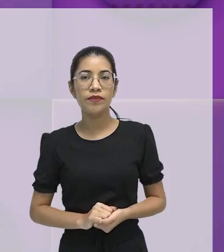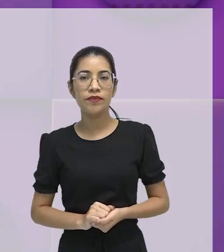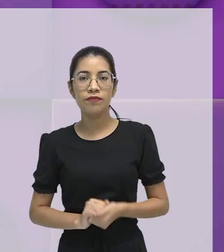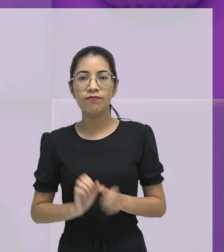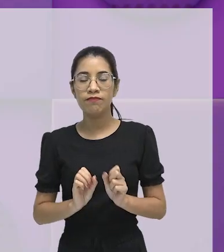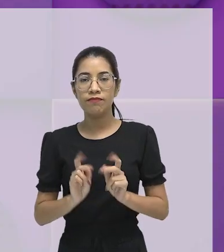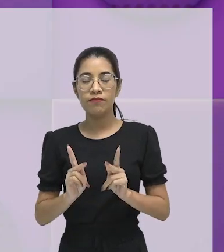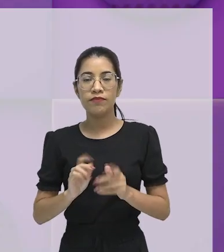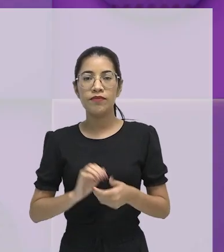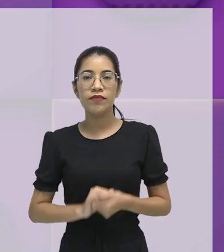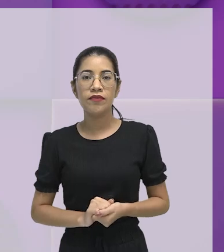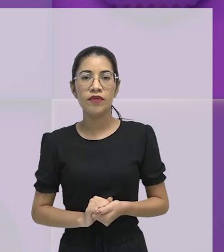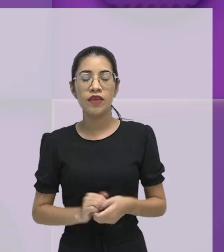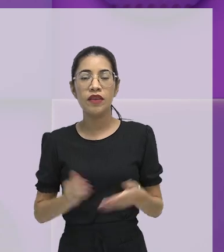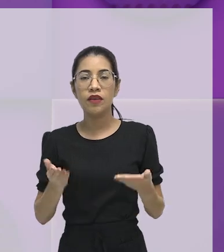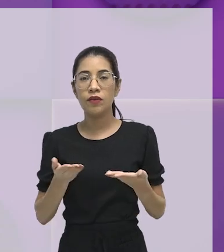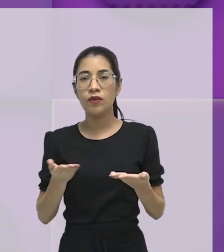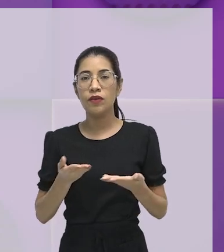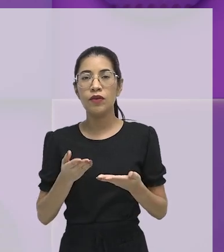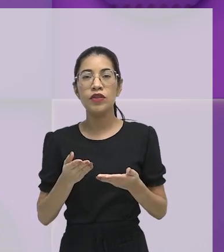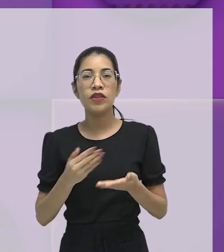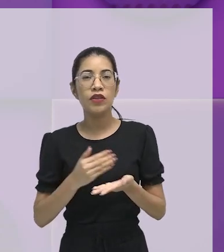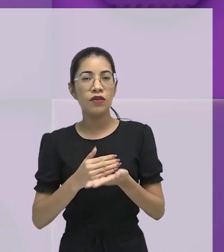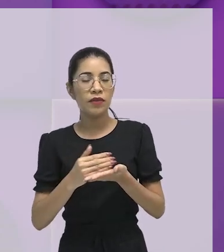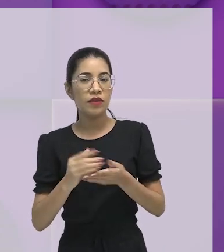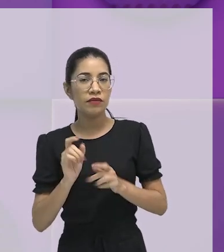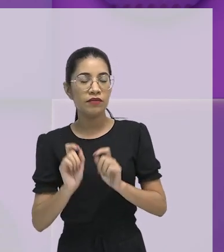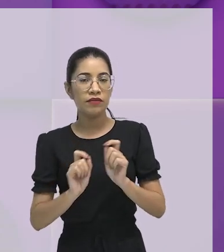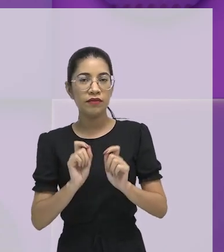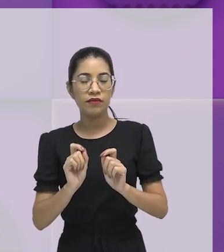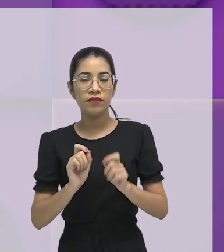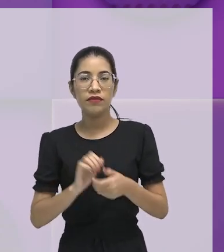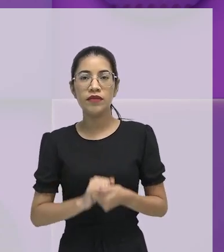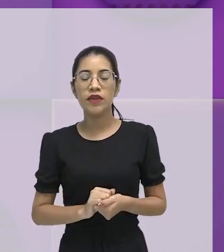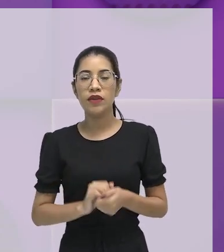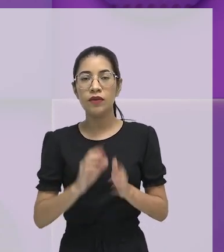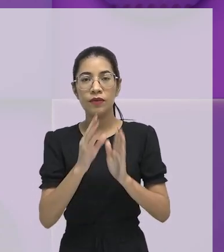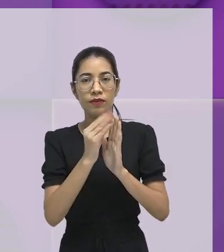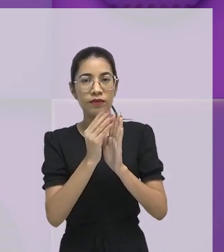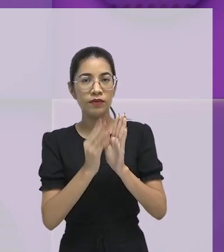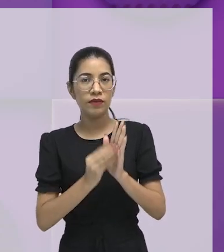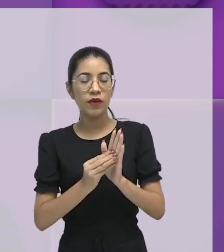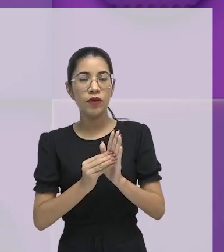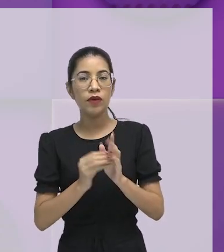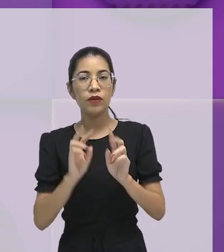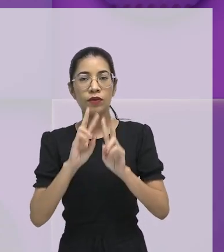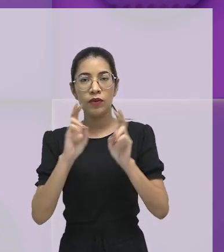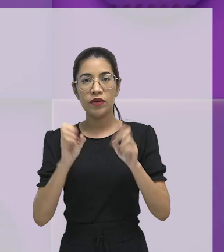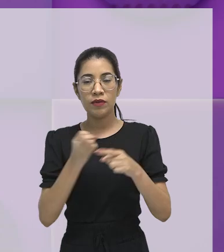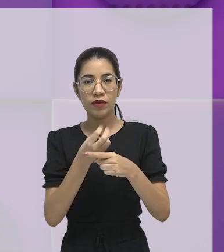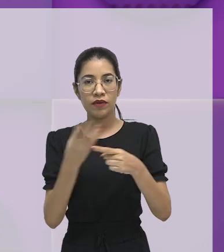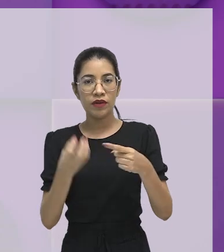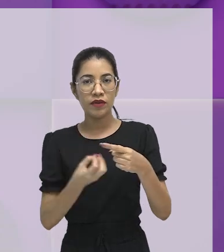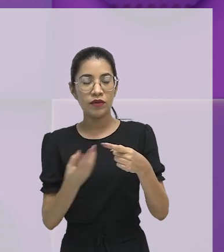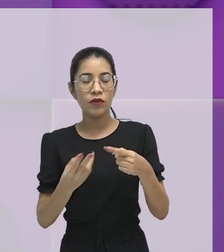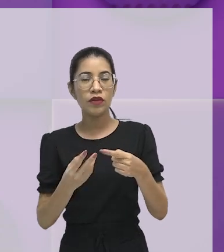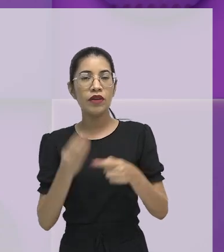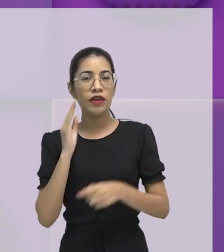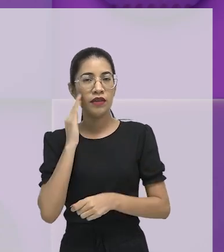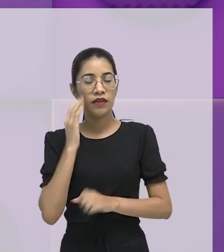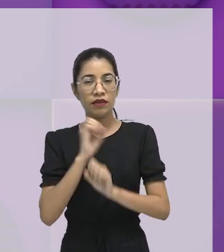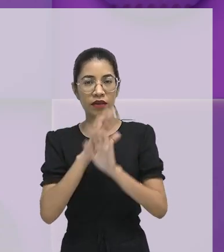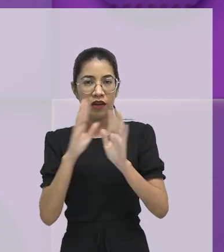fracionários, ok? Então hoje, pessoal, nós vamos dar início ao conteúdo de frações. Vamos ver o que é